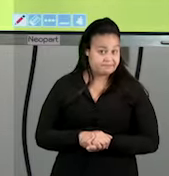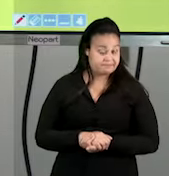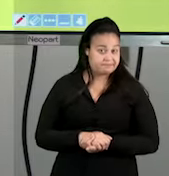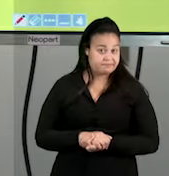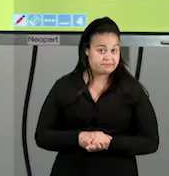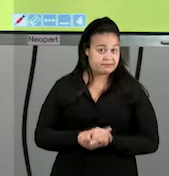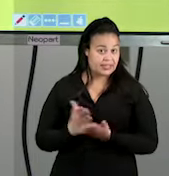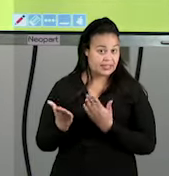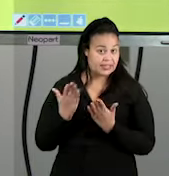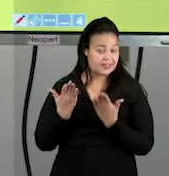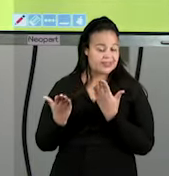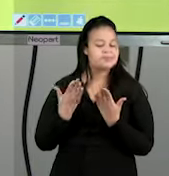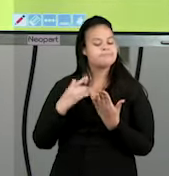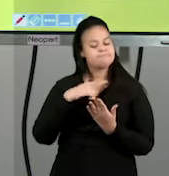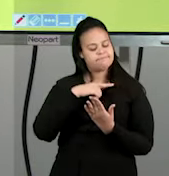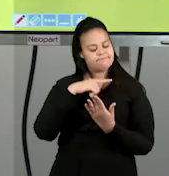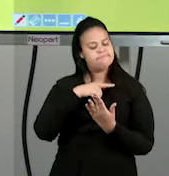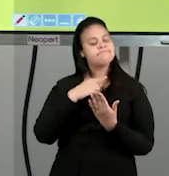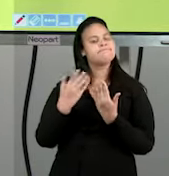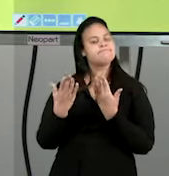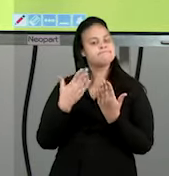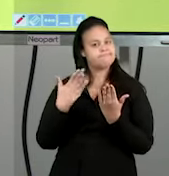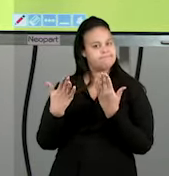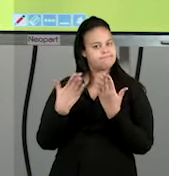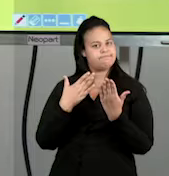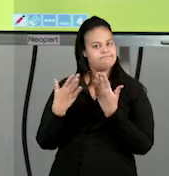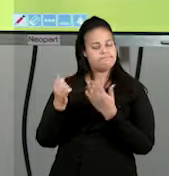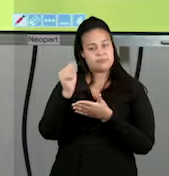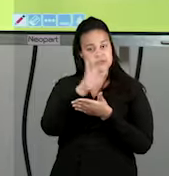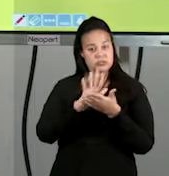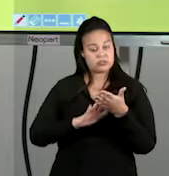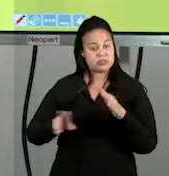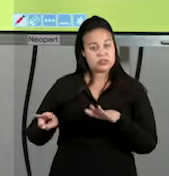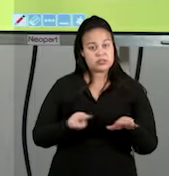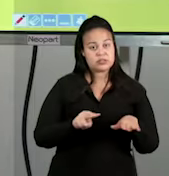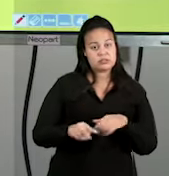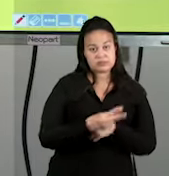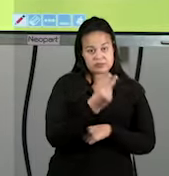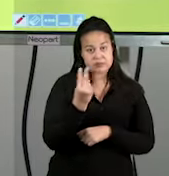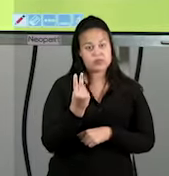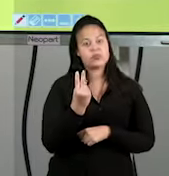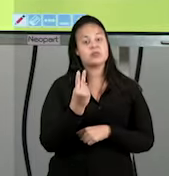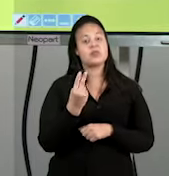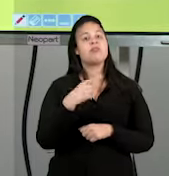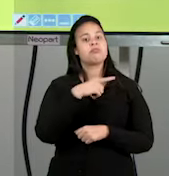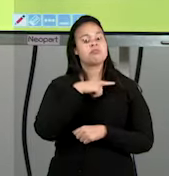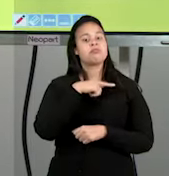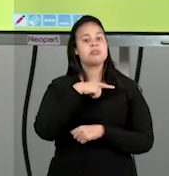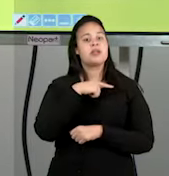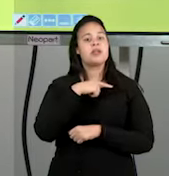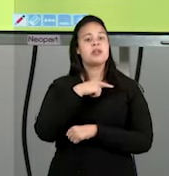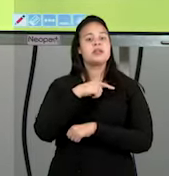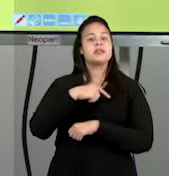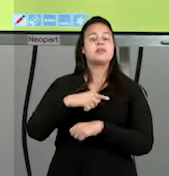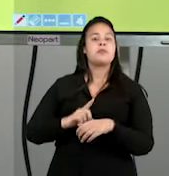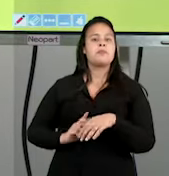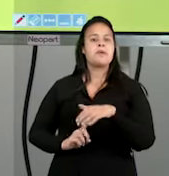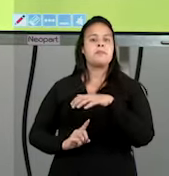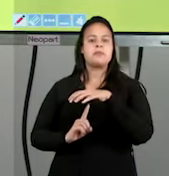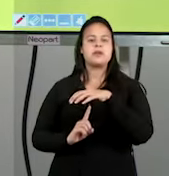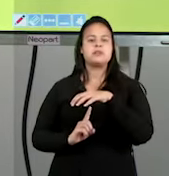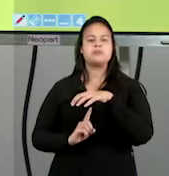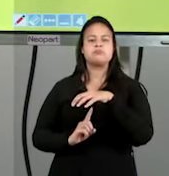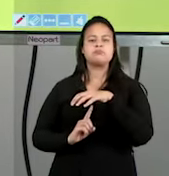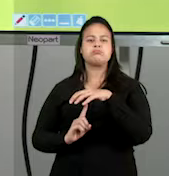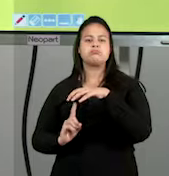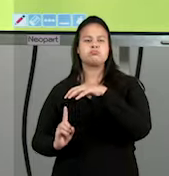nós comparamos, principalmente esse exercício aí da semana 2, que tem uma praça, é muito